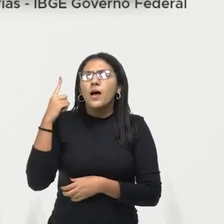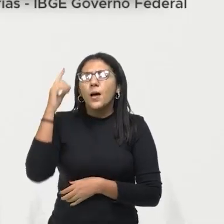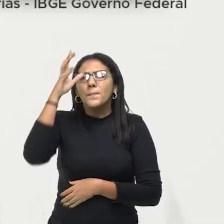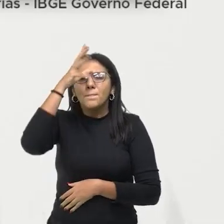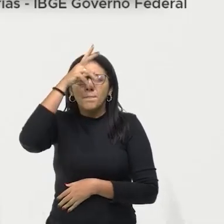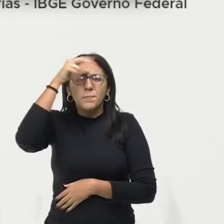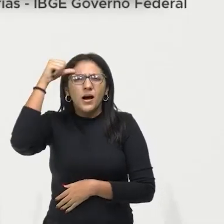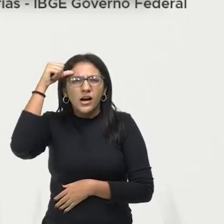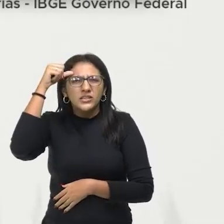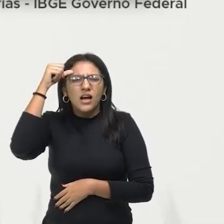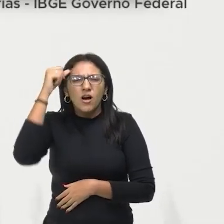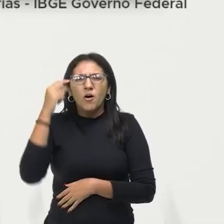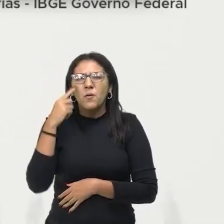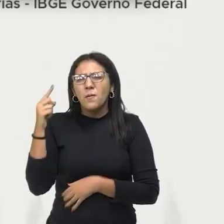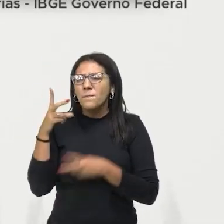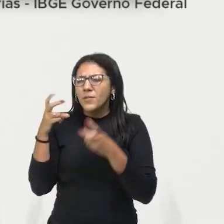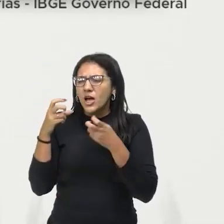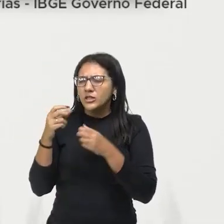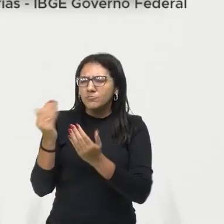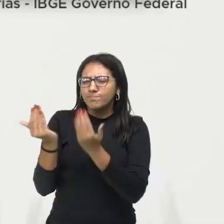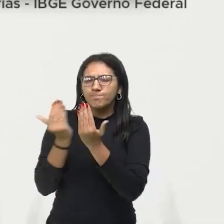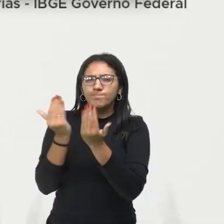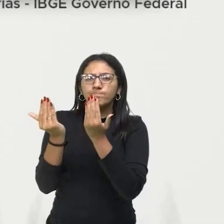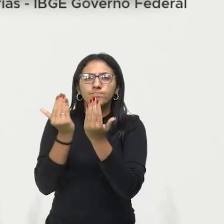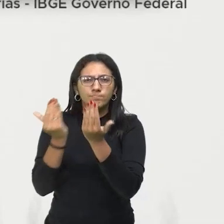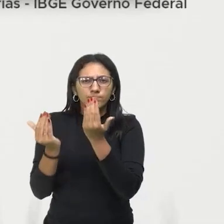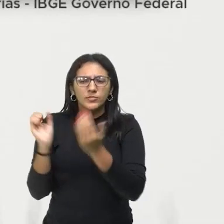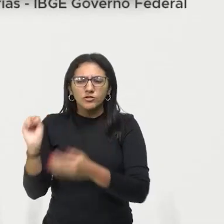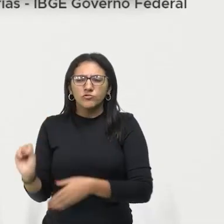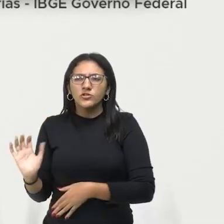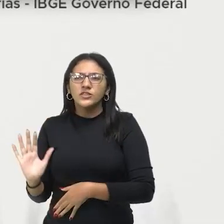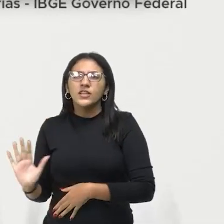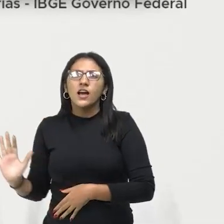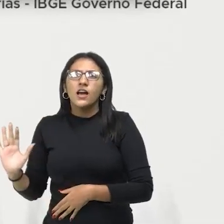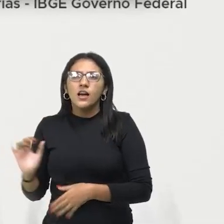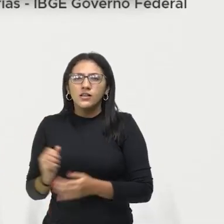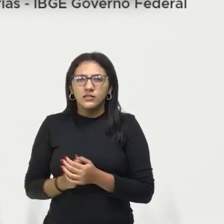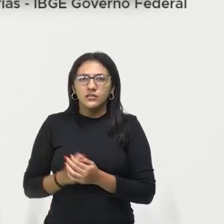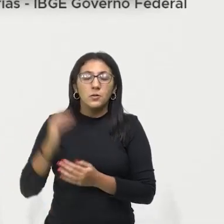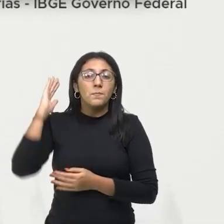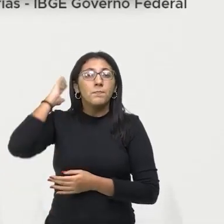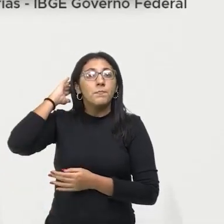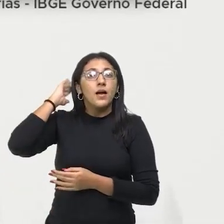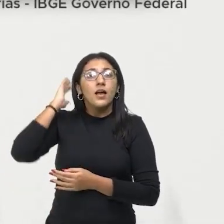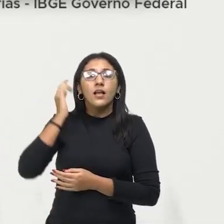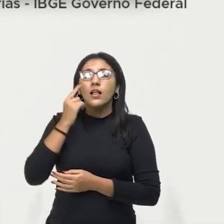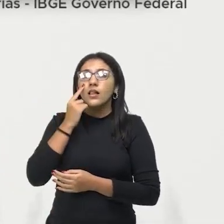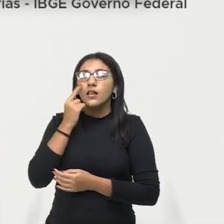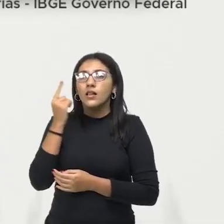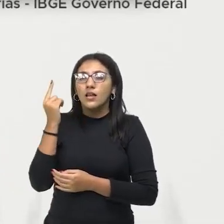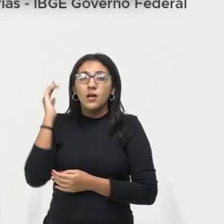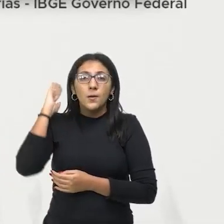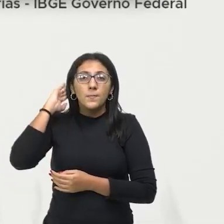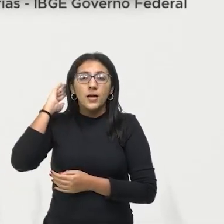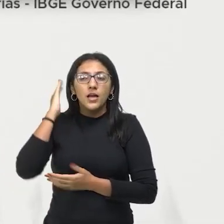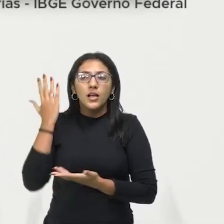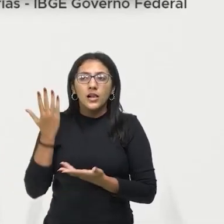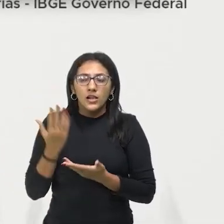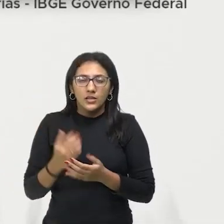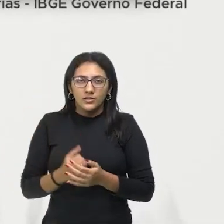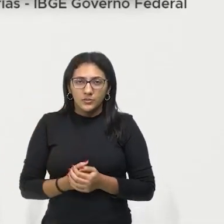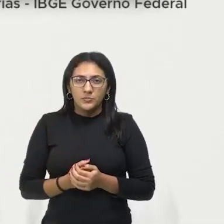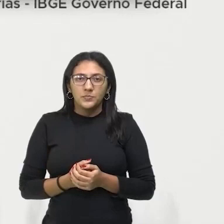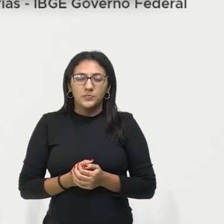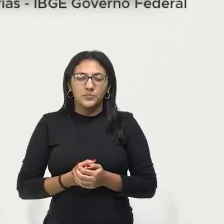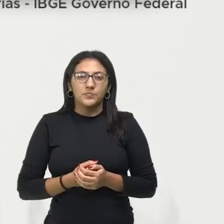elevada. Observa Manaus aqui, ó. Observa Manaus em relação ao sudeste do Brasil. Observa Belém, da